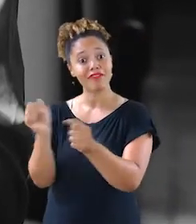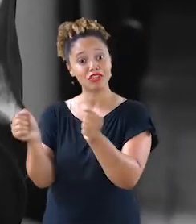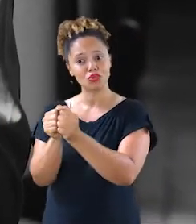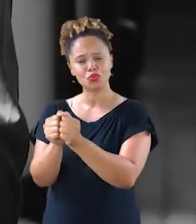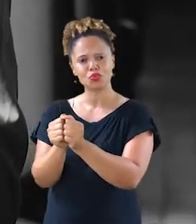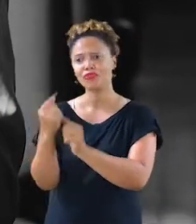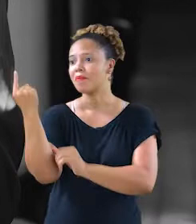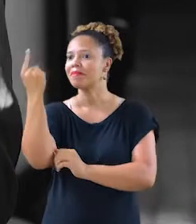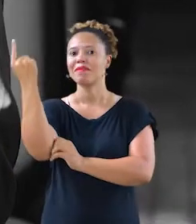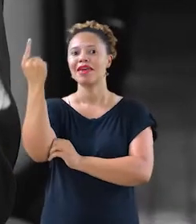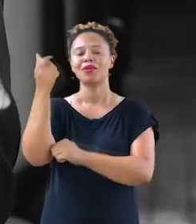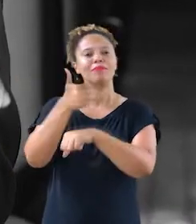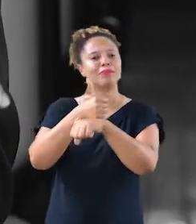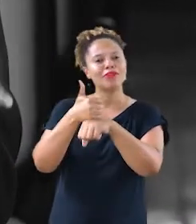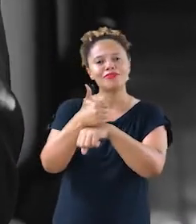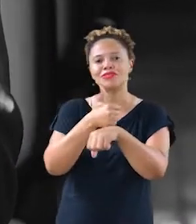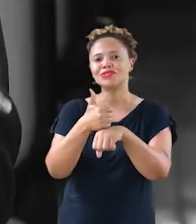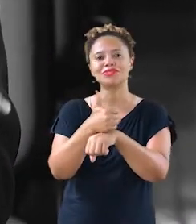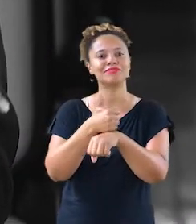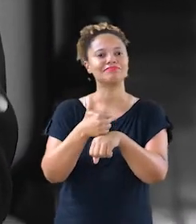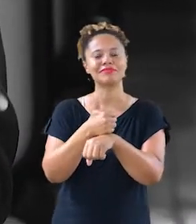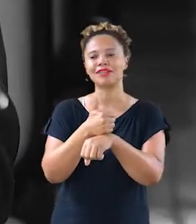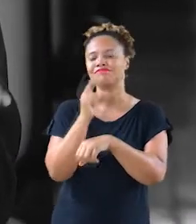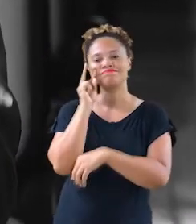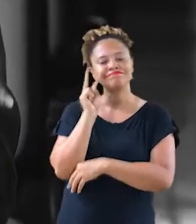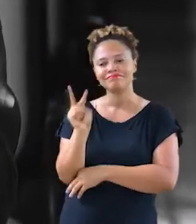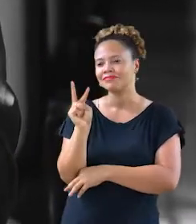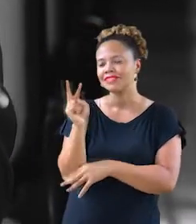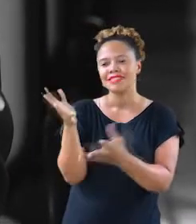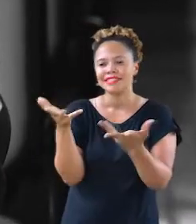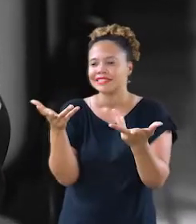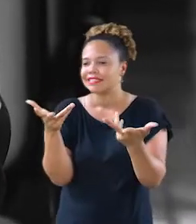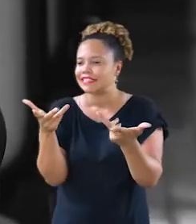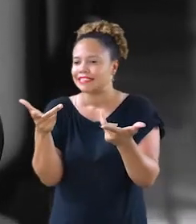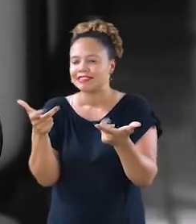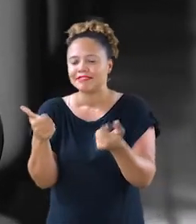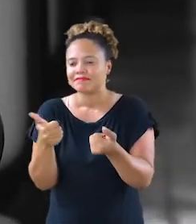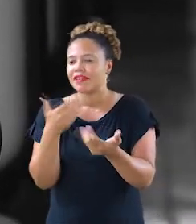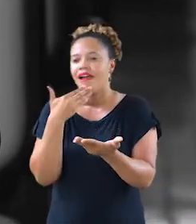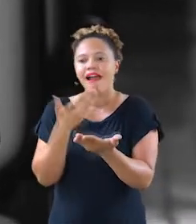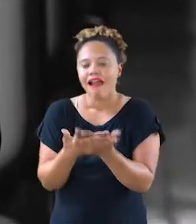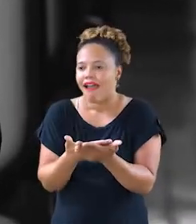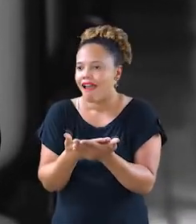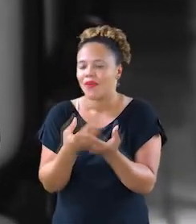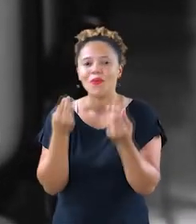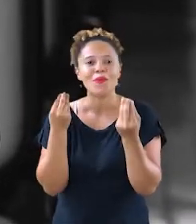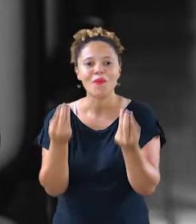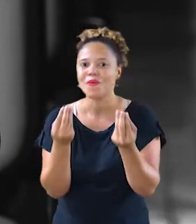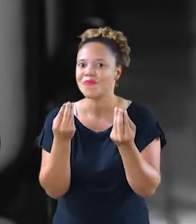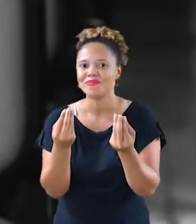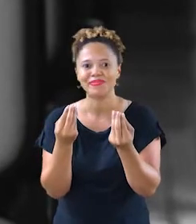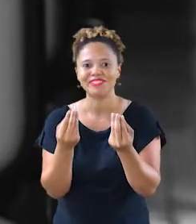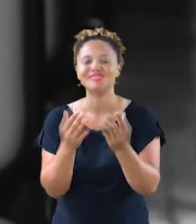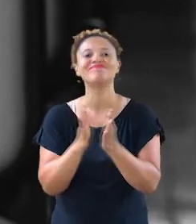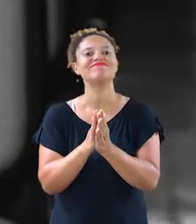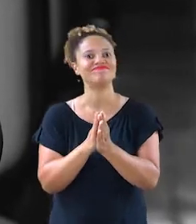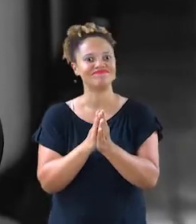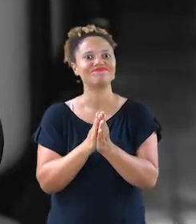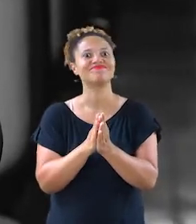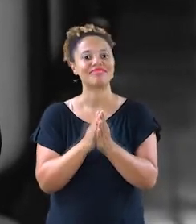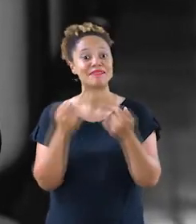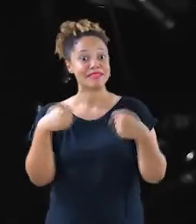primeiro cara que eu entendi como artista, assim, tocando tudo, aquela barbaridade. Eu falei, rapaz, que negócio. Aí é sério,